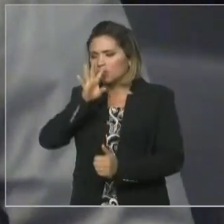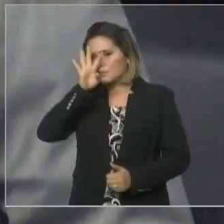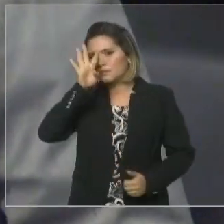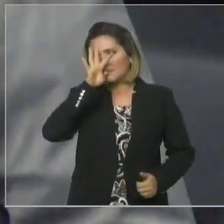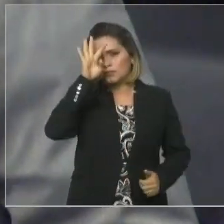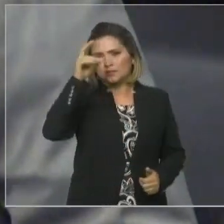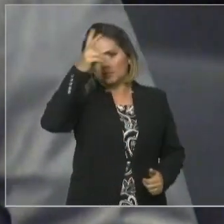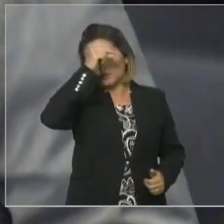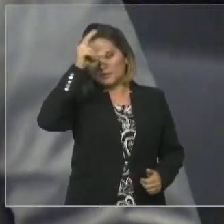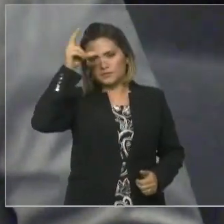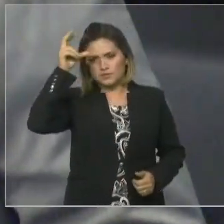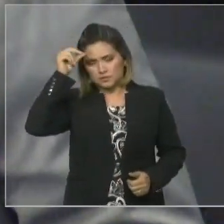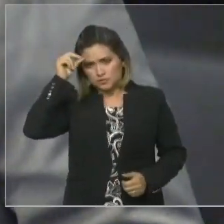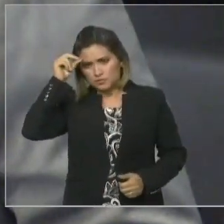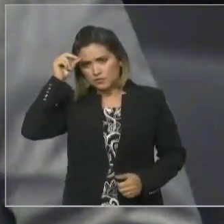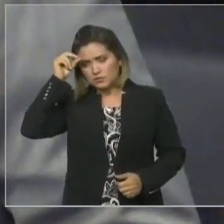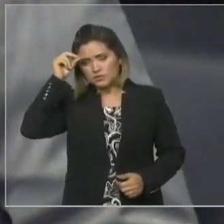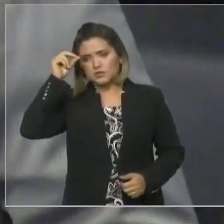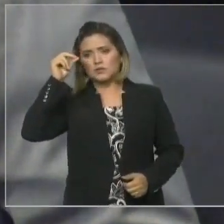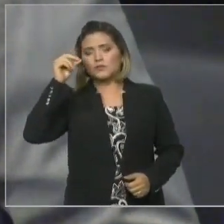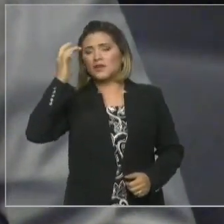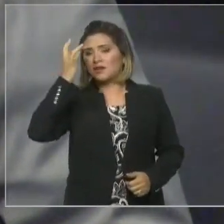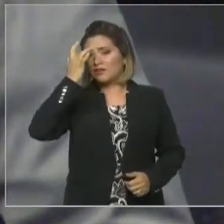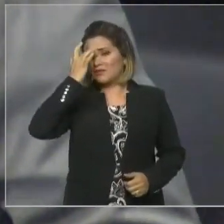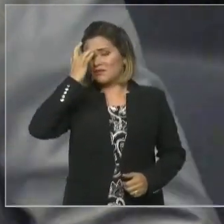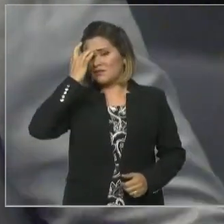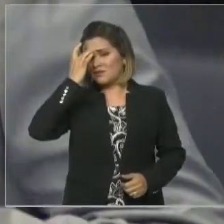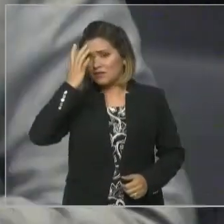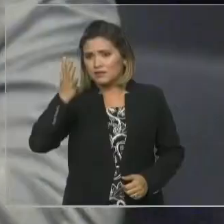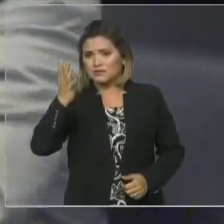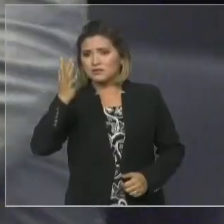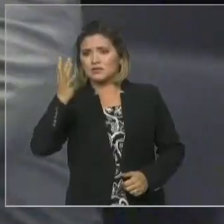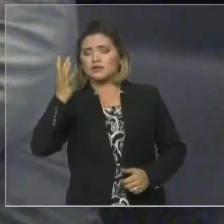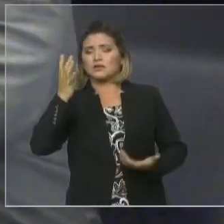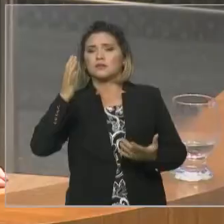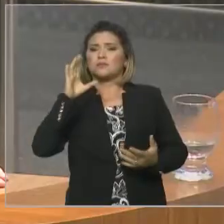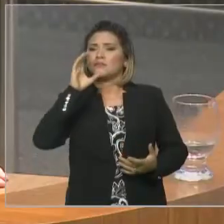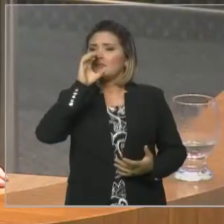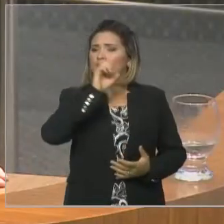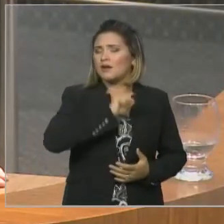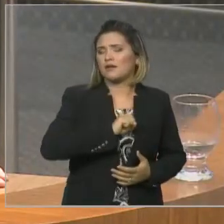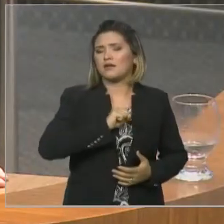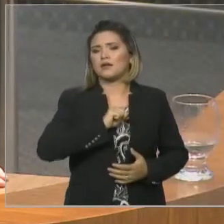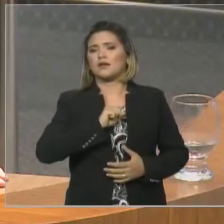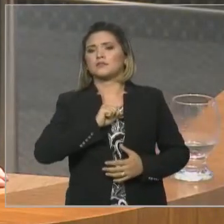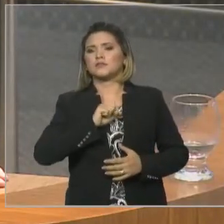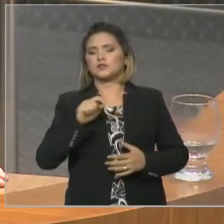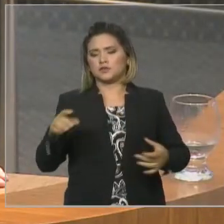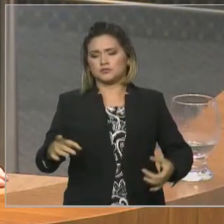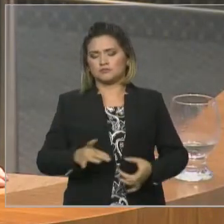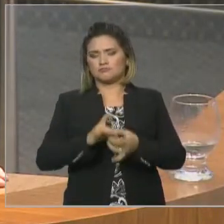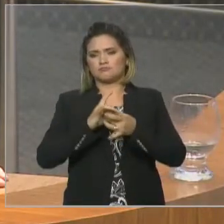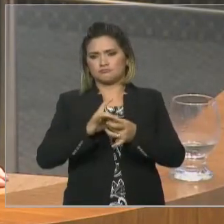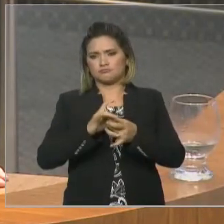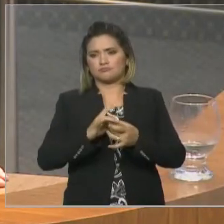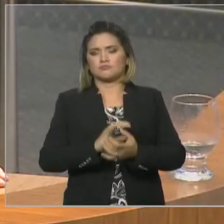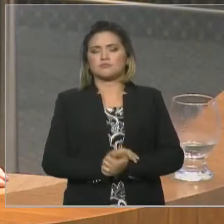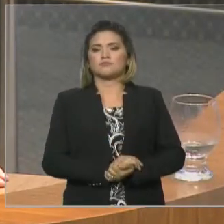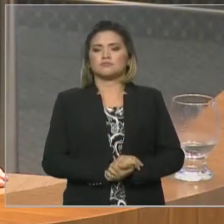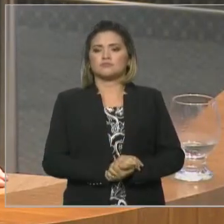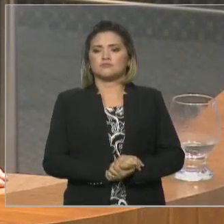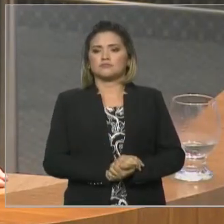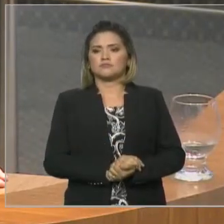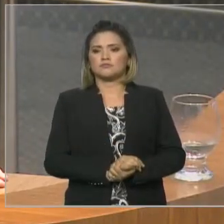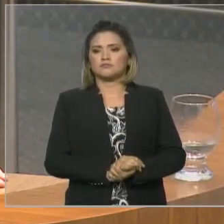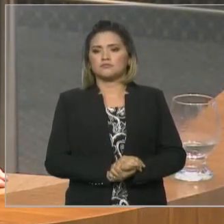possa ser aplicada na sua plenitude o mais rápido possível. Obrigado. Eu agradeço, deputado Ciro, e eu vou fazer só